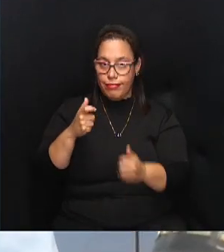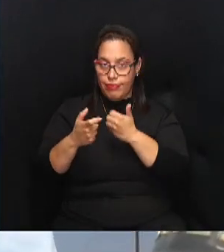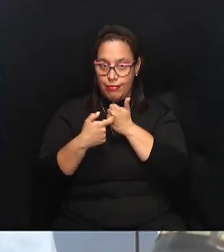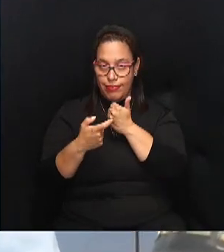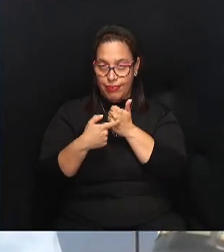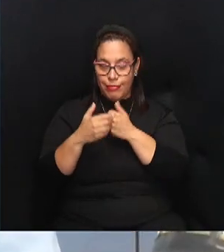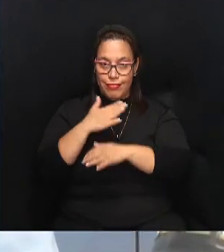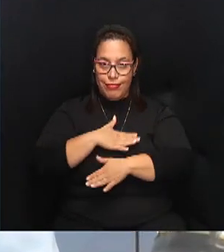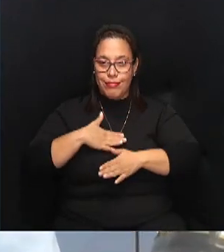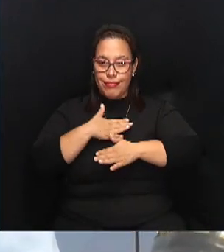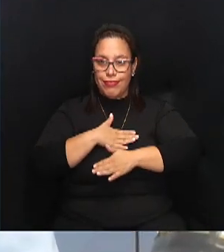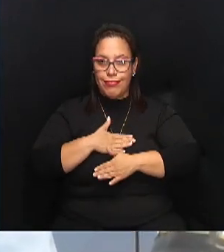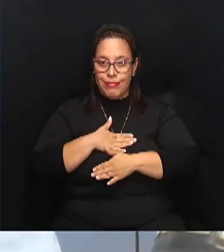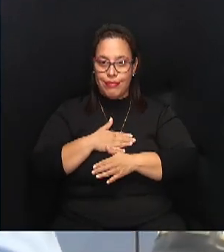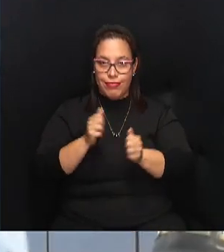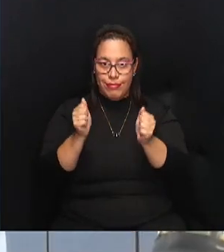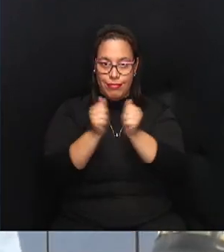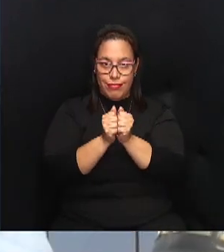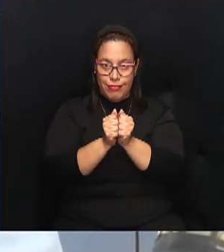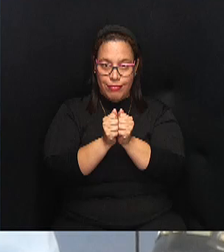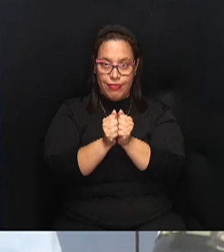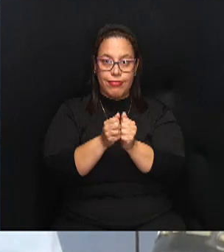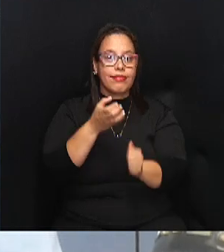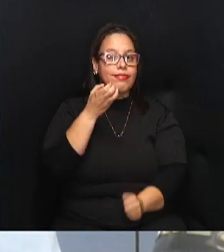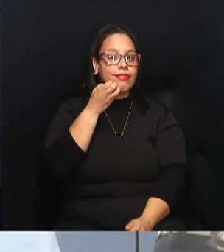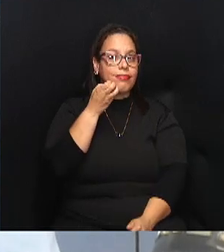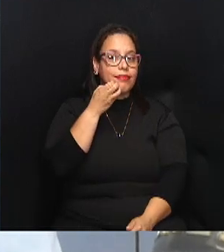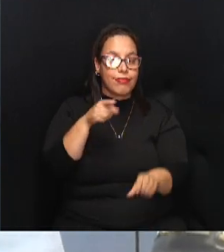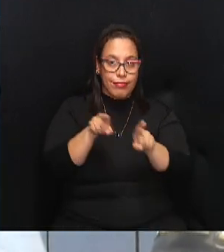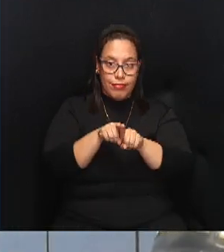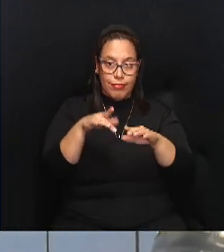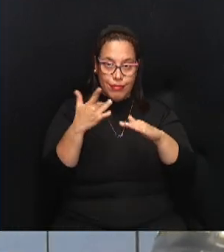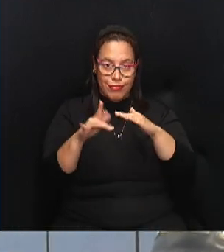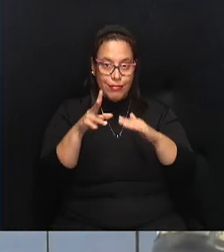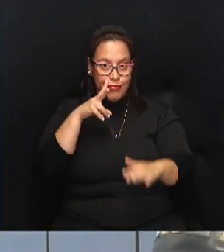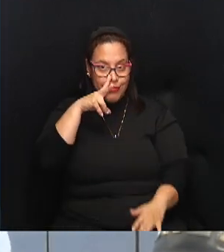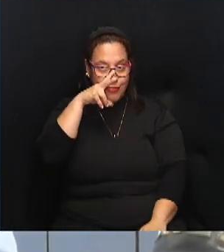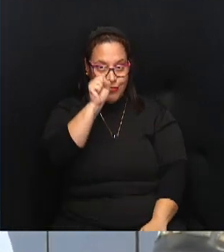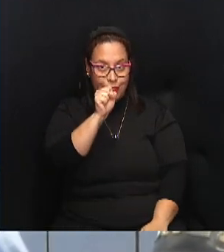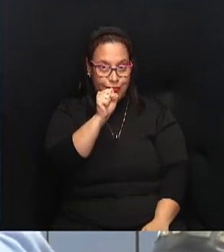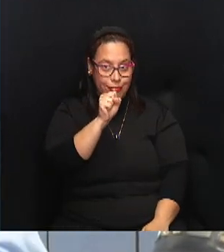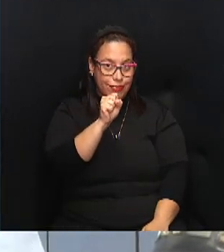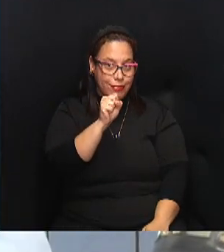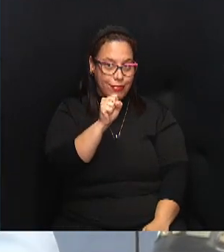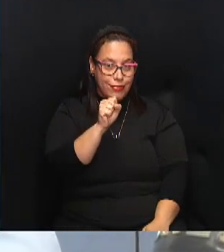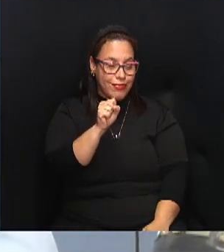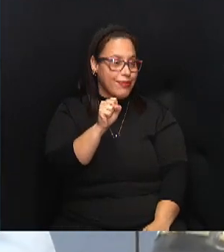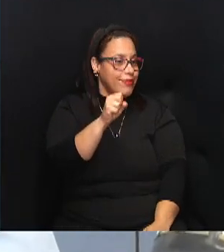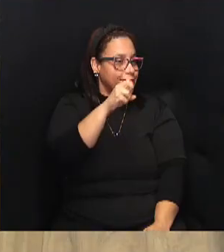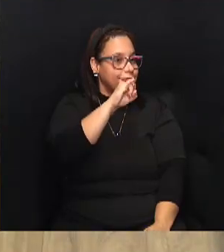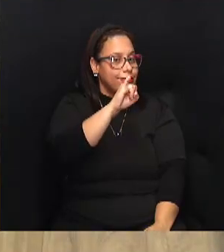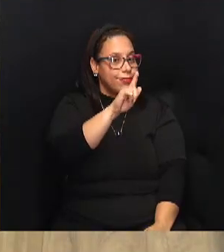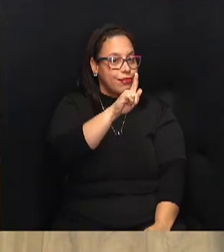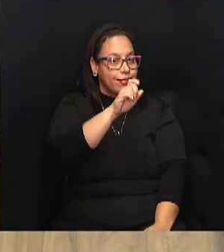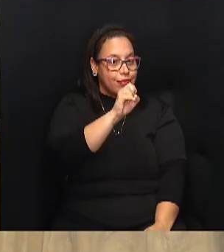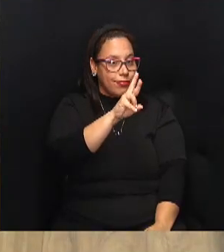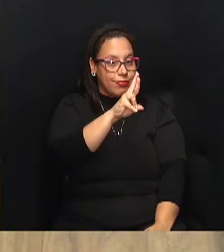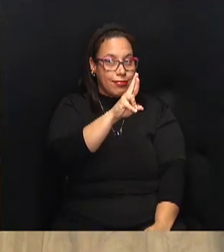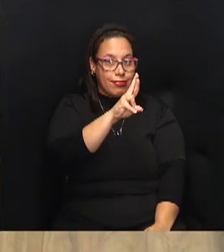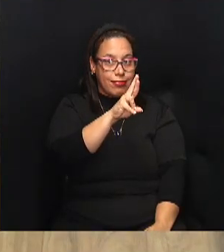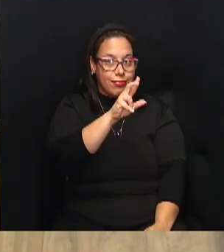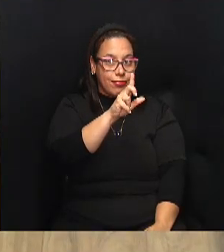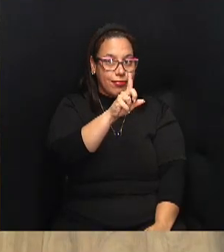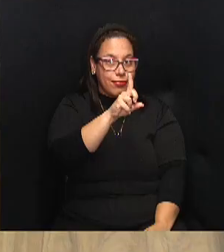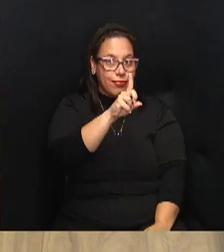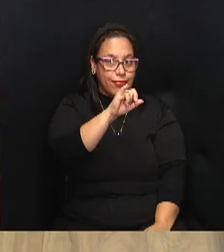um prazer tê-lo conosco. O Igor também tem a rede dele muito forte. Quer falar, Igor? Igor Diego. Igor